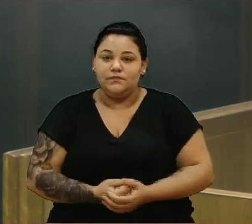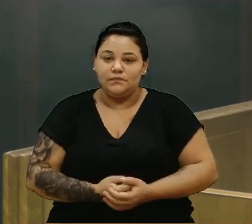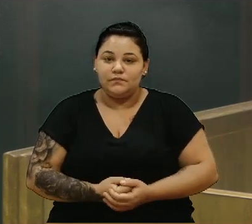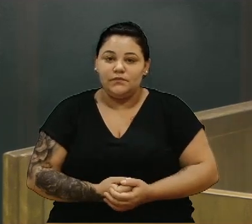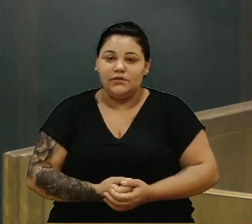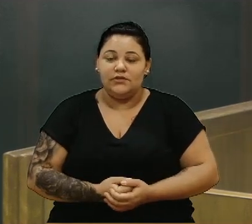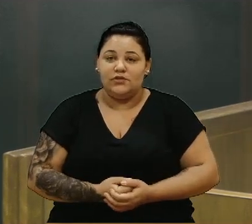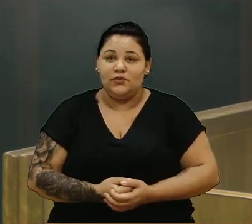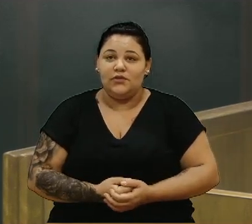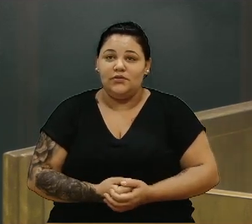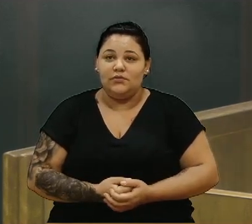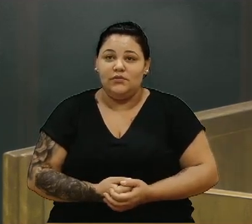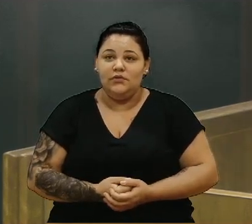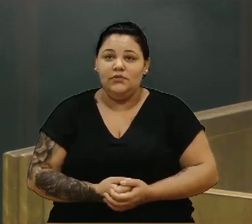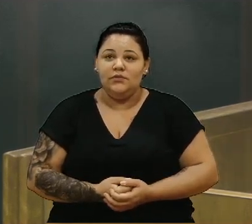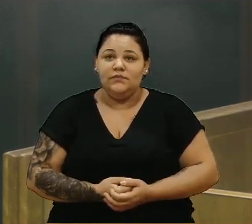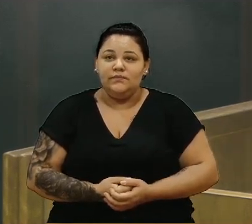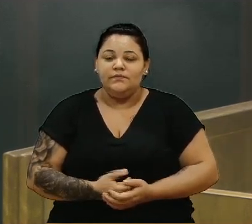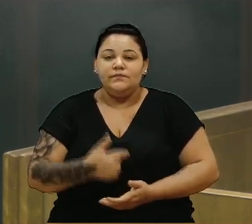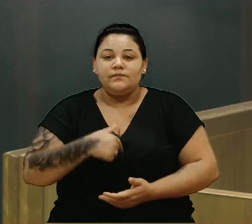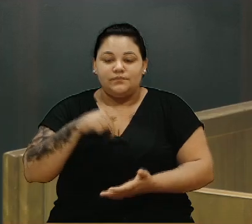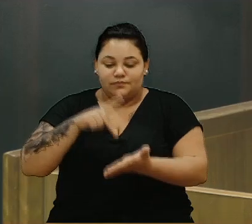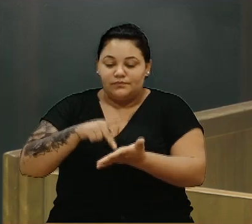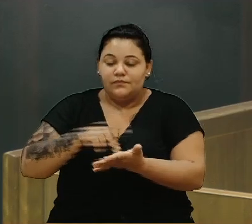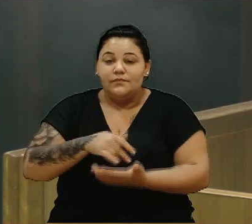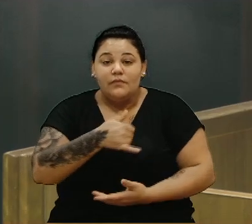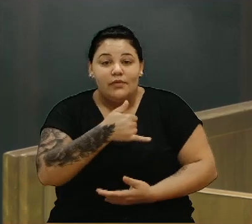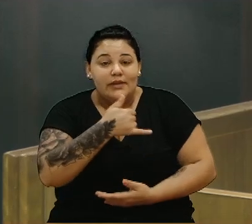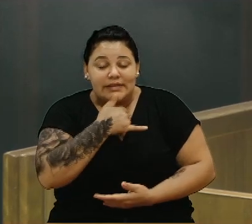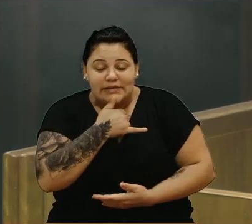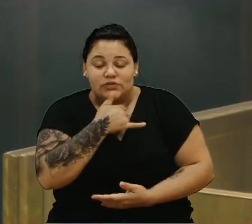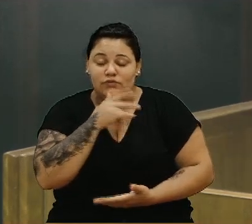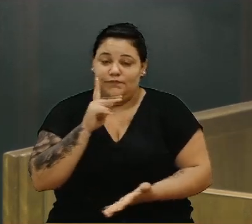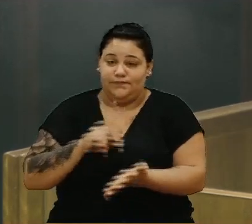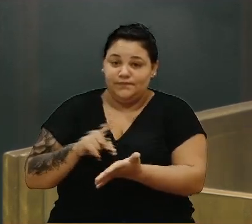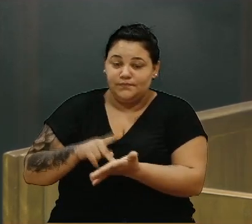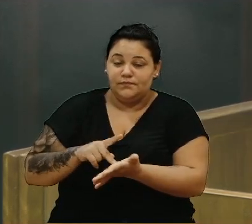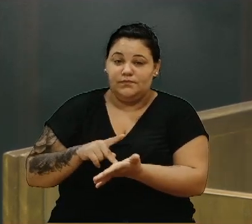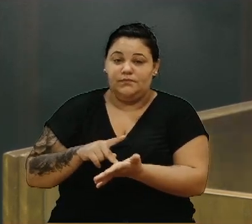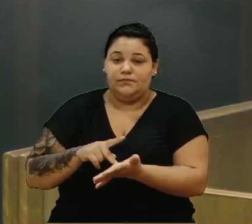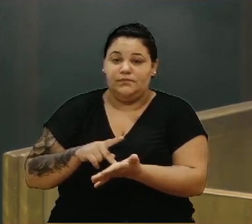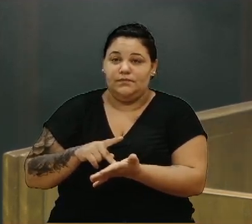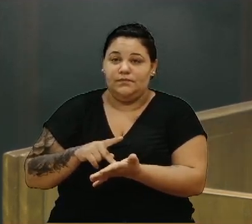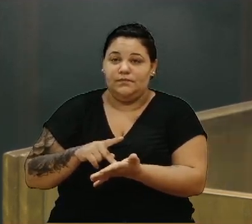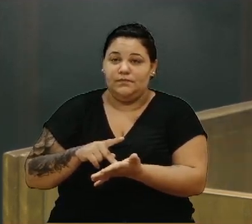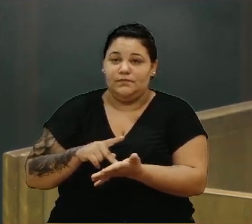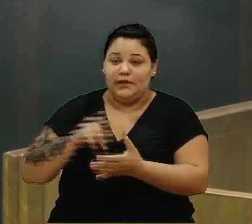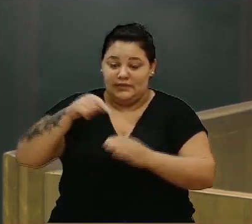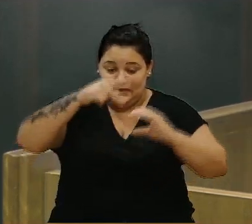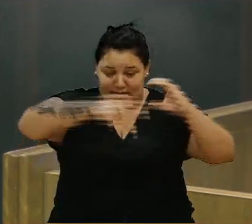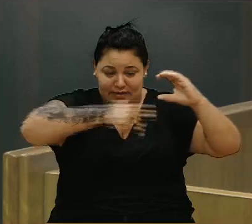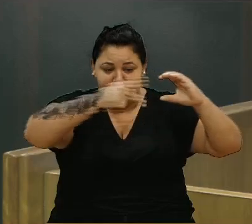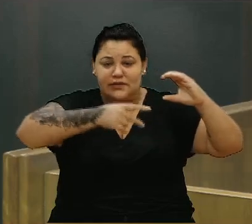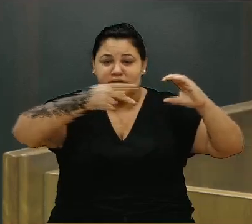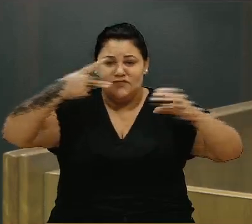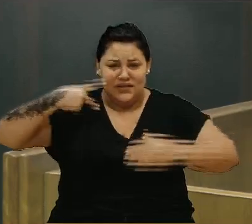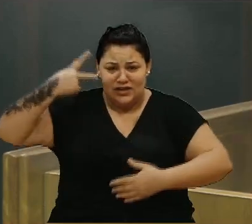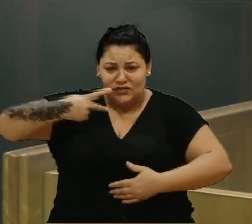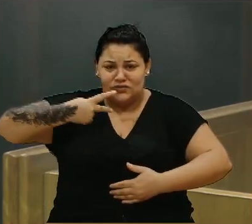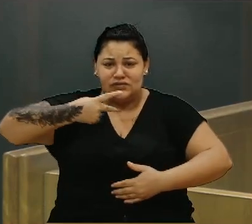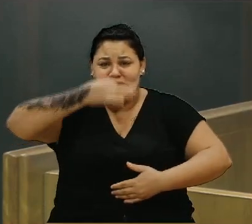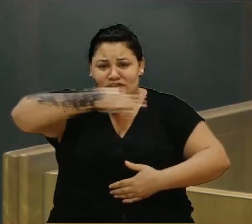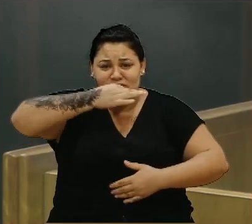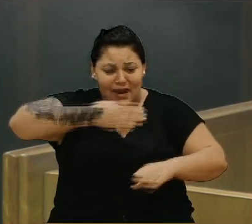Então, eu fico muito triste quando essa Câmara de Vereadores de Caxias do Sul aprova um